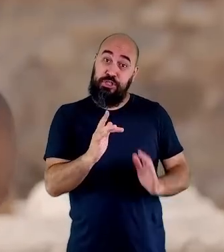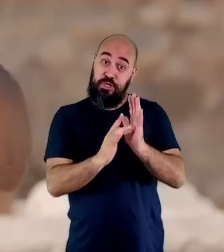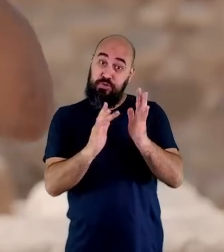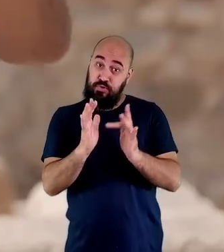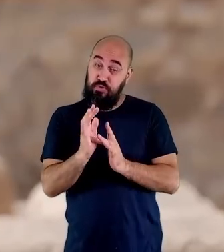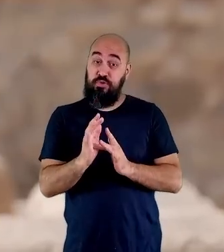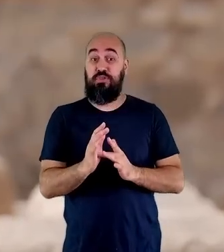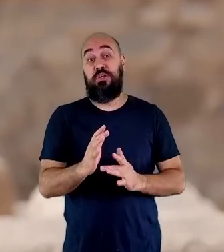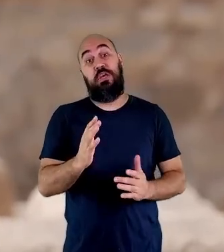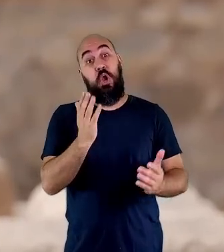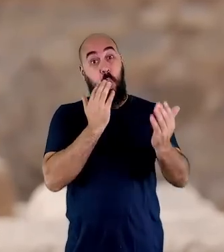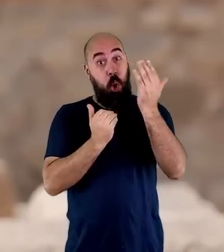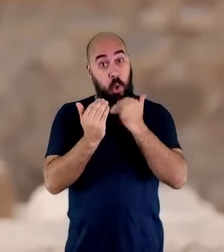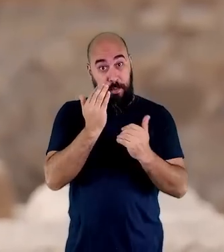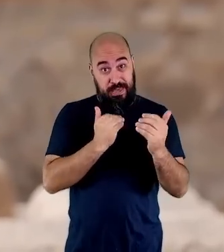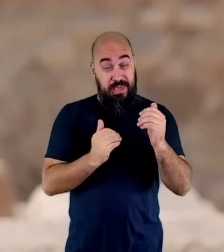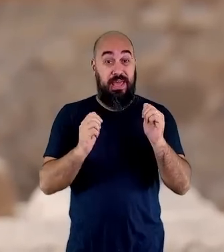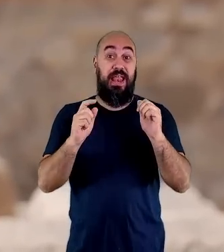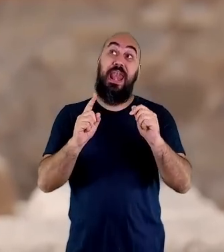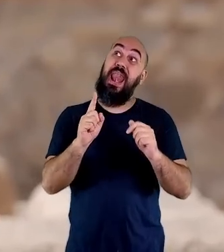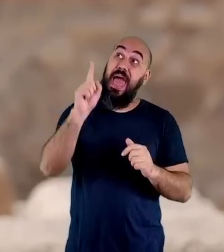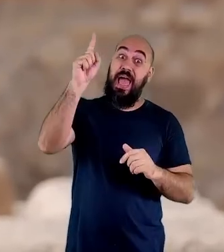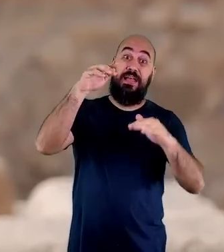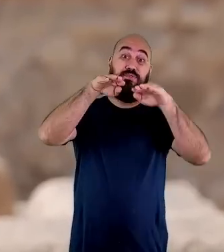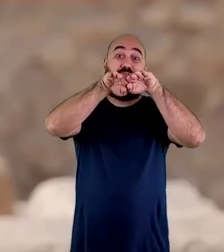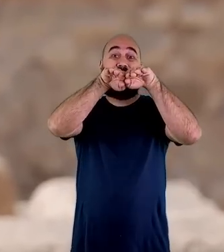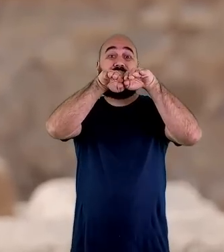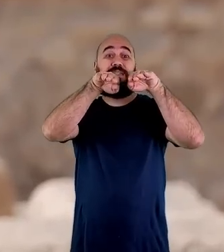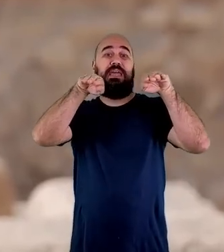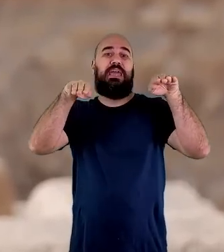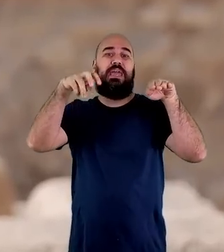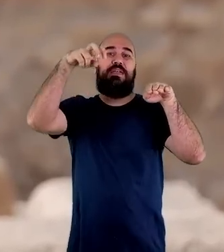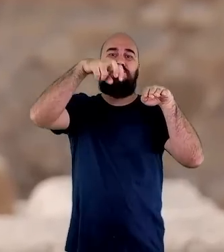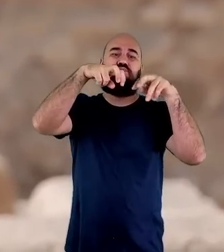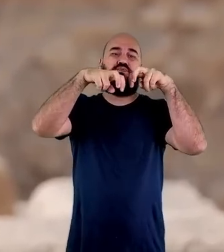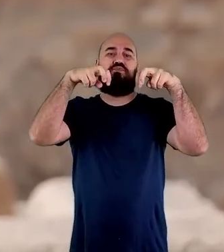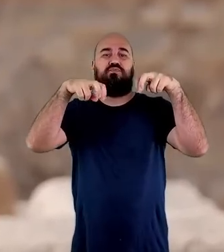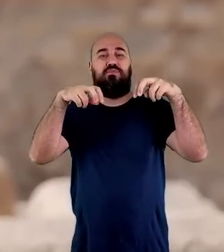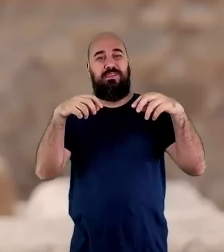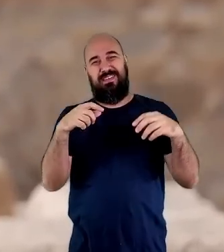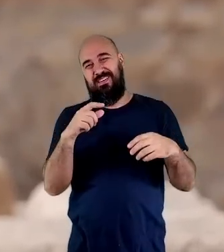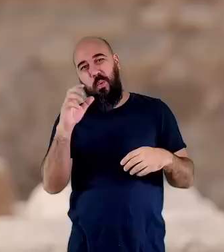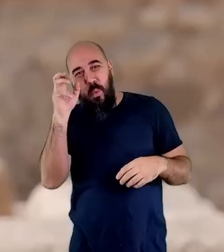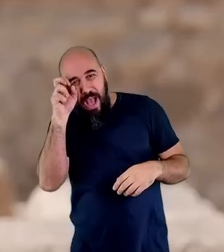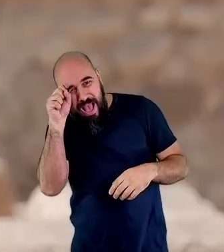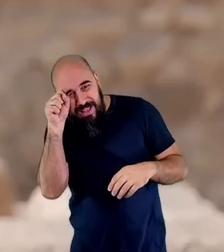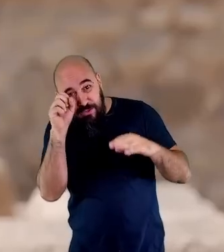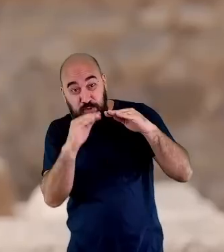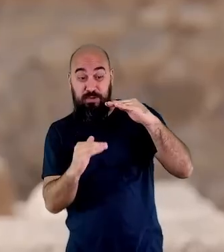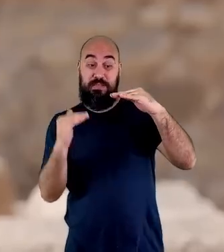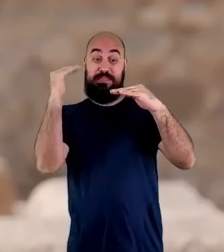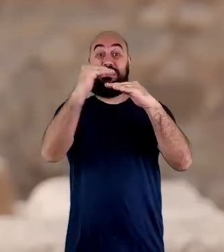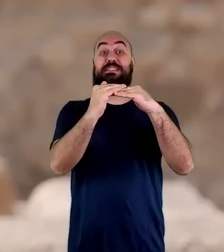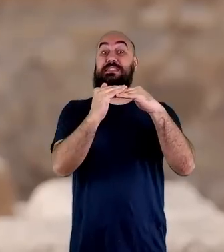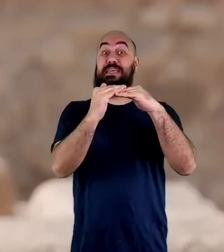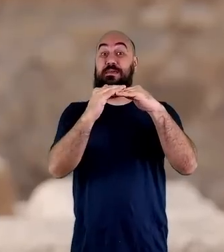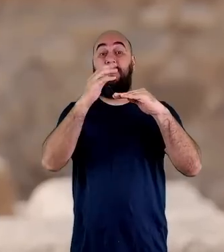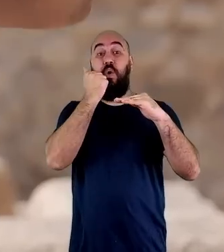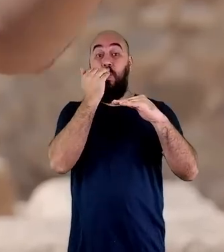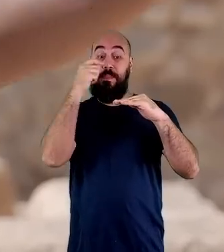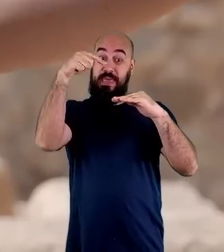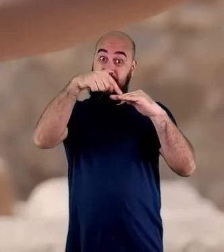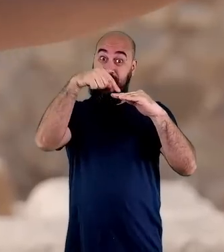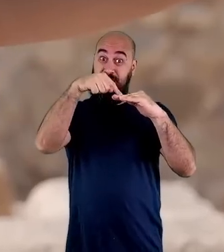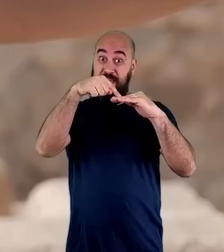sua refeição lá em cima, acima do quarto, como eu falei com vocês, no lugar chamado cenáculo. Se Jesus tinha sua refeição lá em